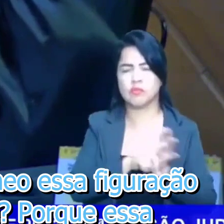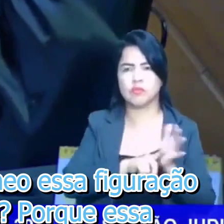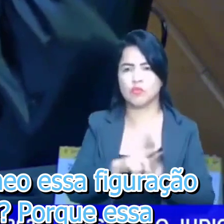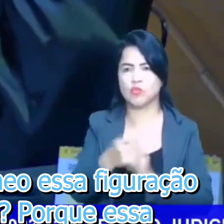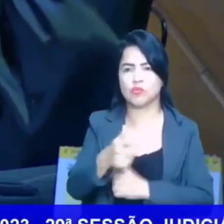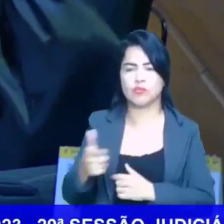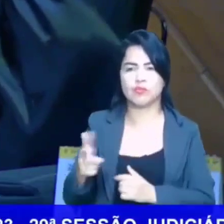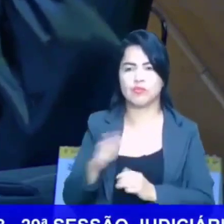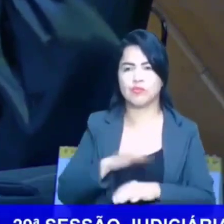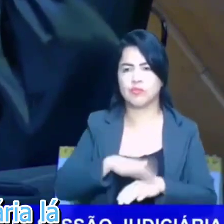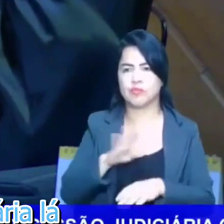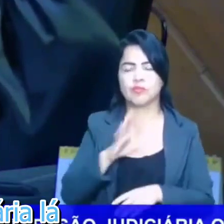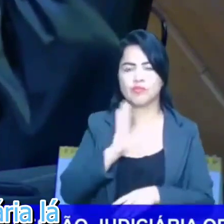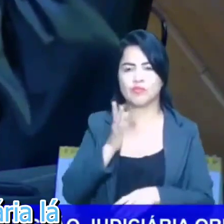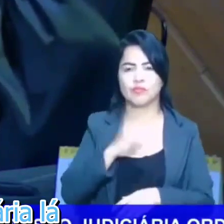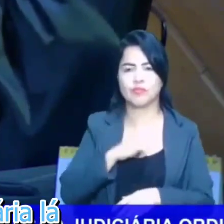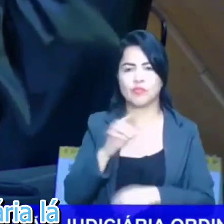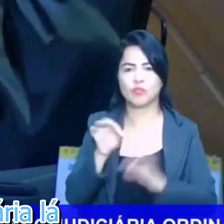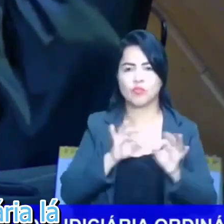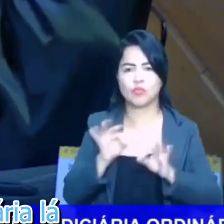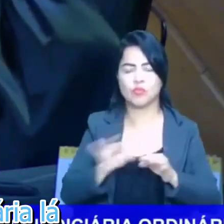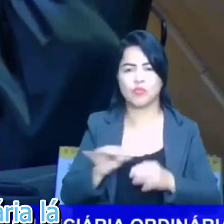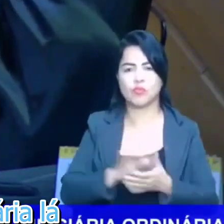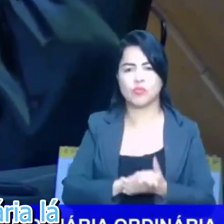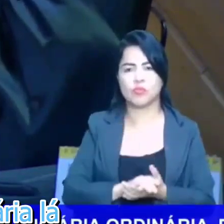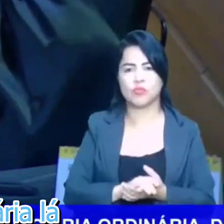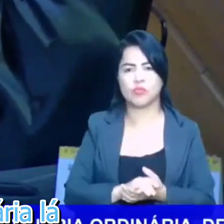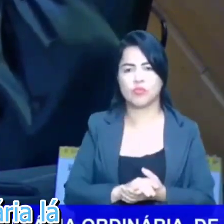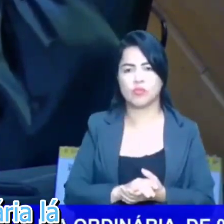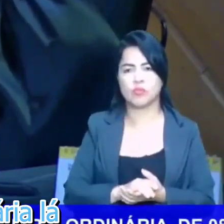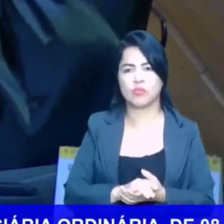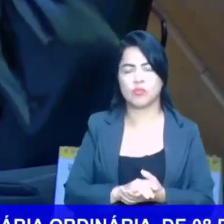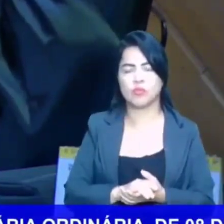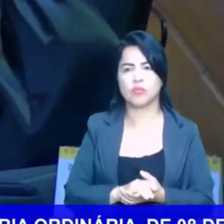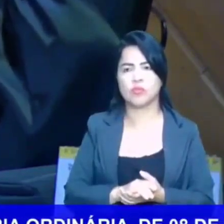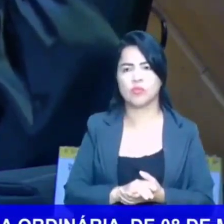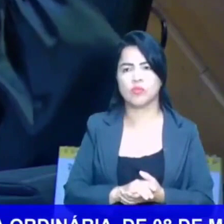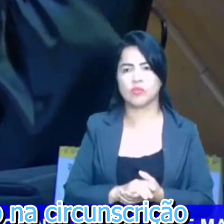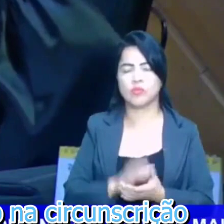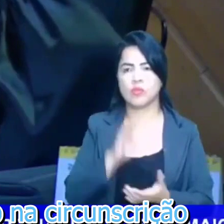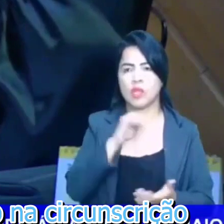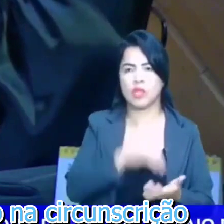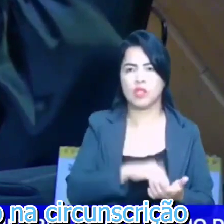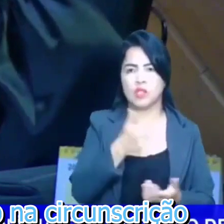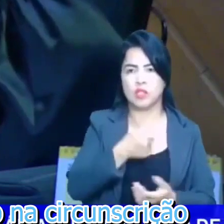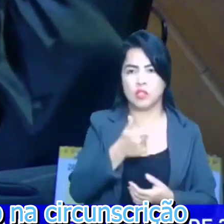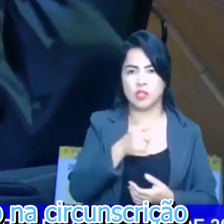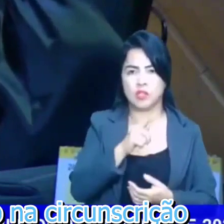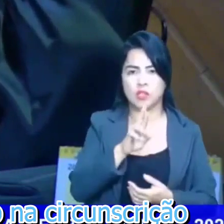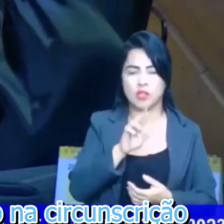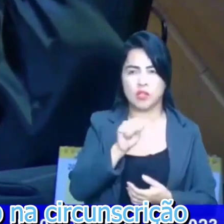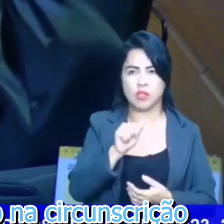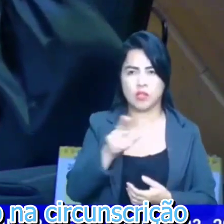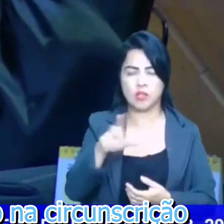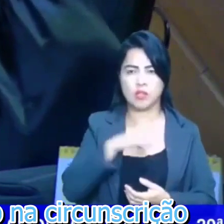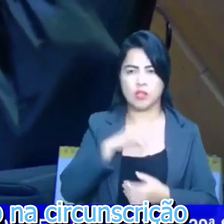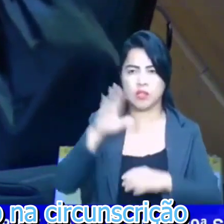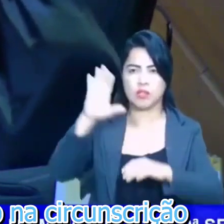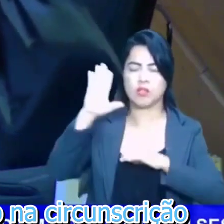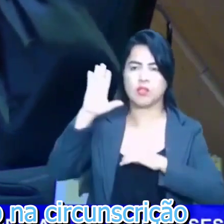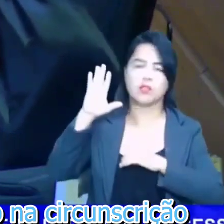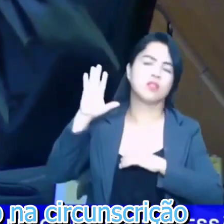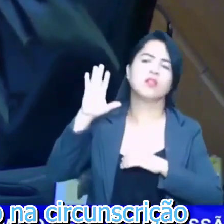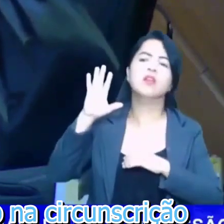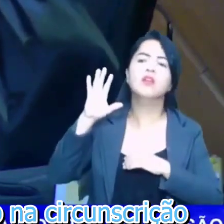essa foi superada. De qualquer modo, é a redação originária lá. Né, até o segundo grau, de candidato a cargo